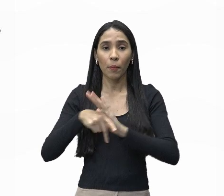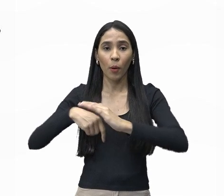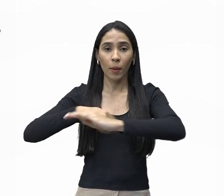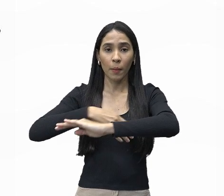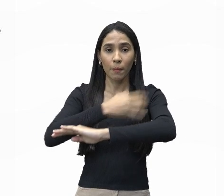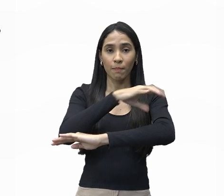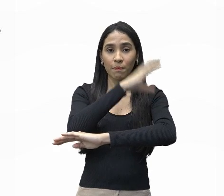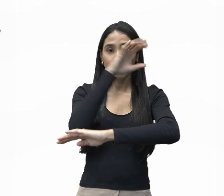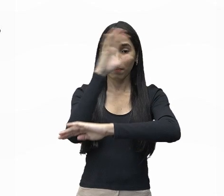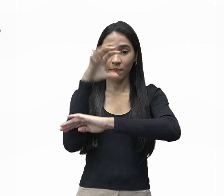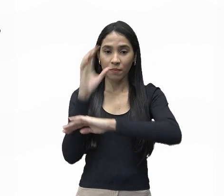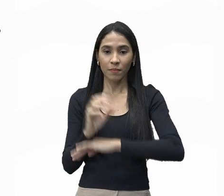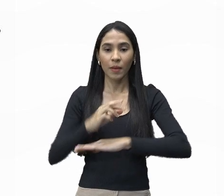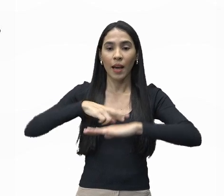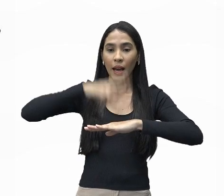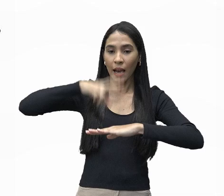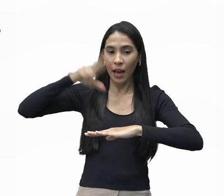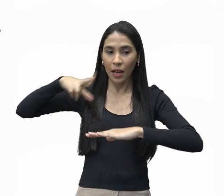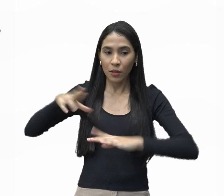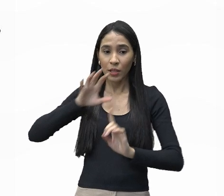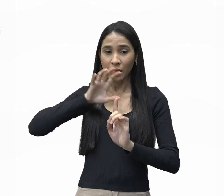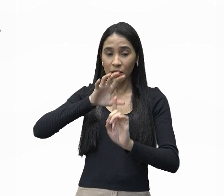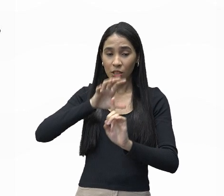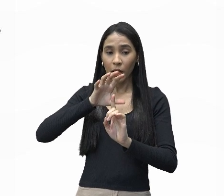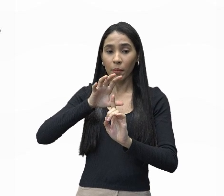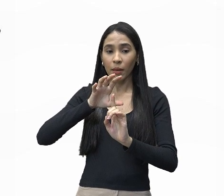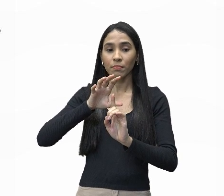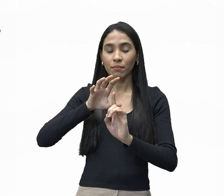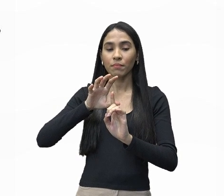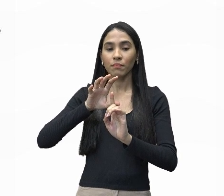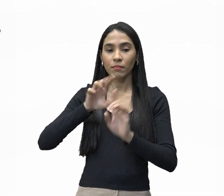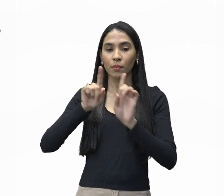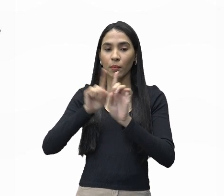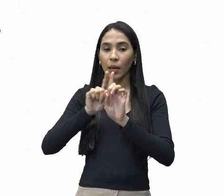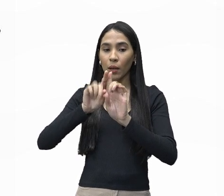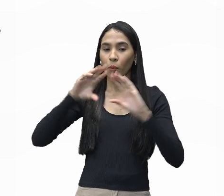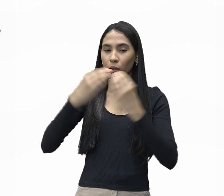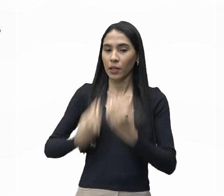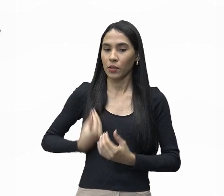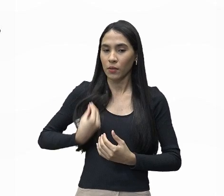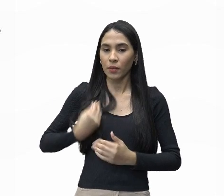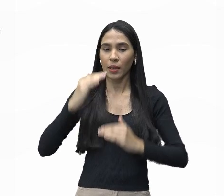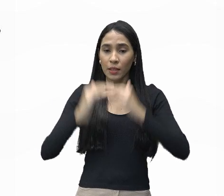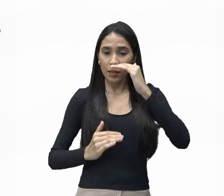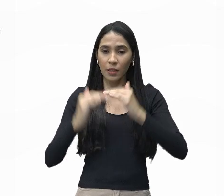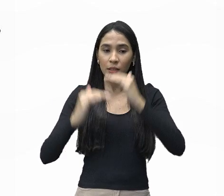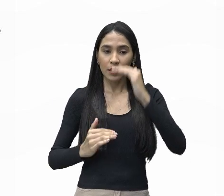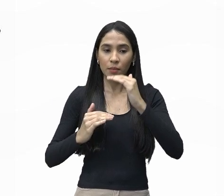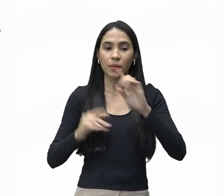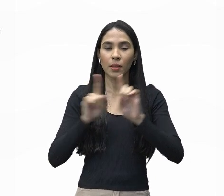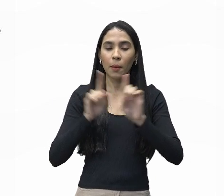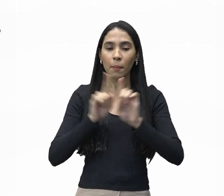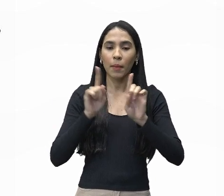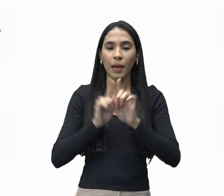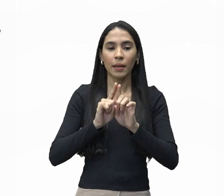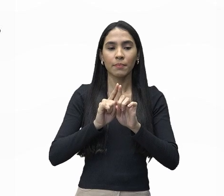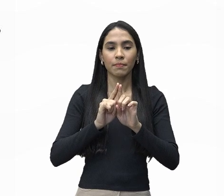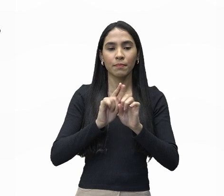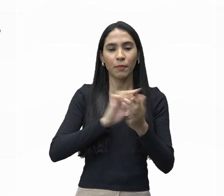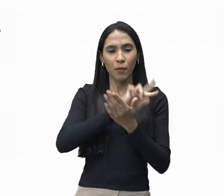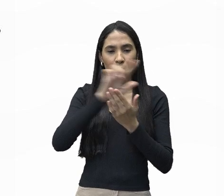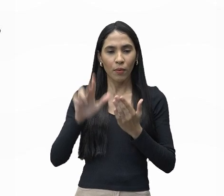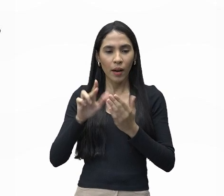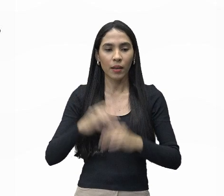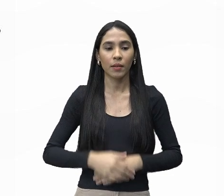ecossistemas, radiações e seus efeitos em seres vivos, desequilíbrio em sistemas envolvendo diferentes variáveis, e no